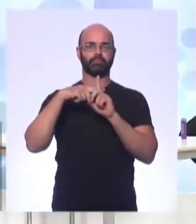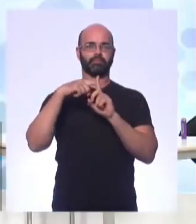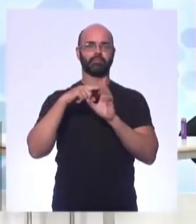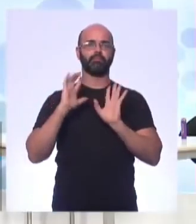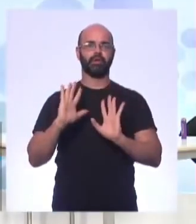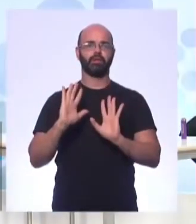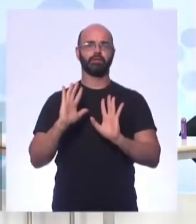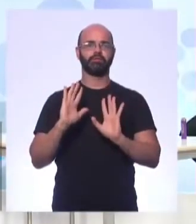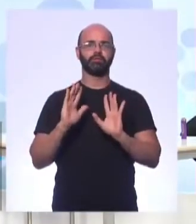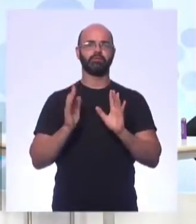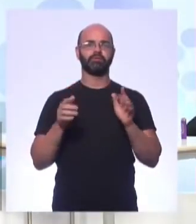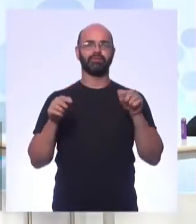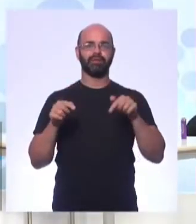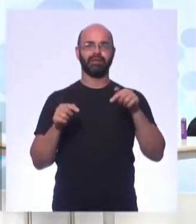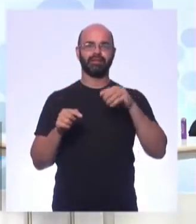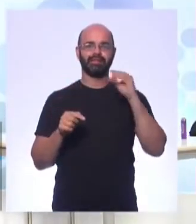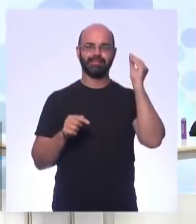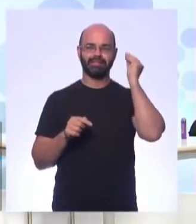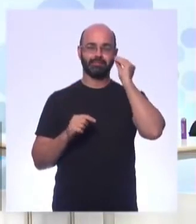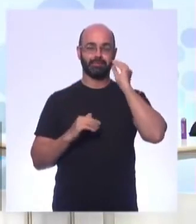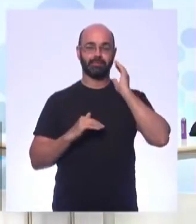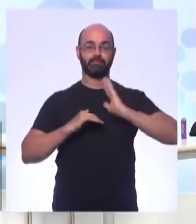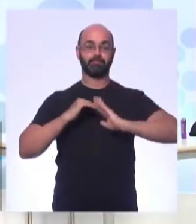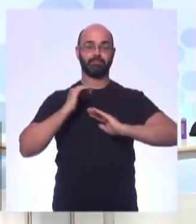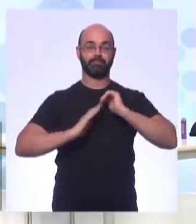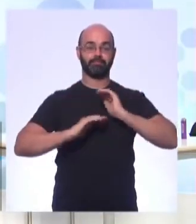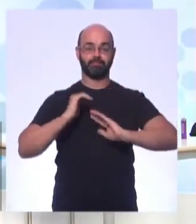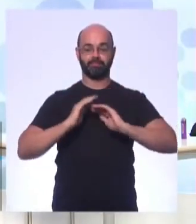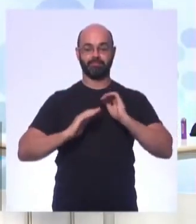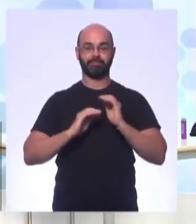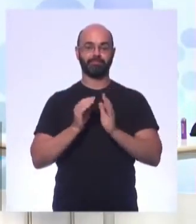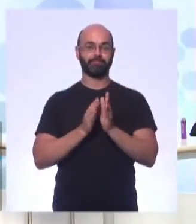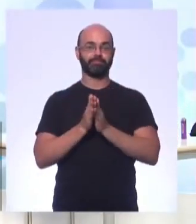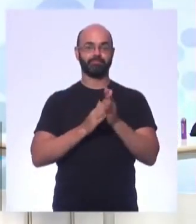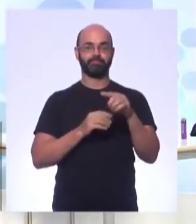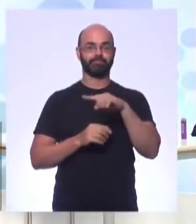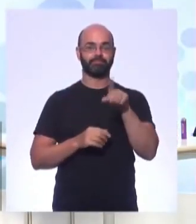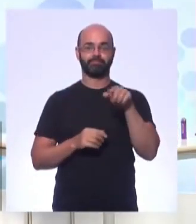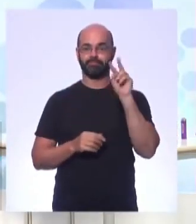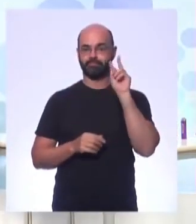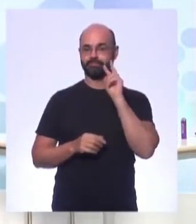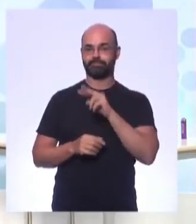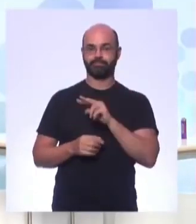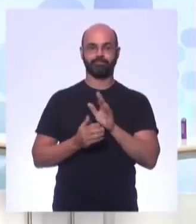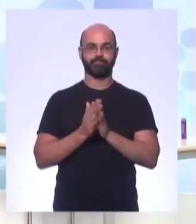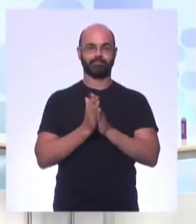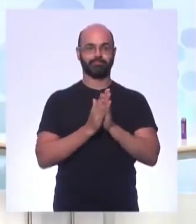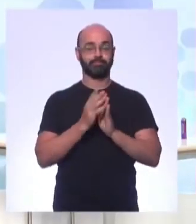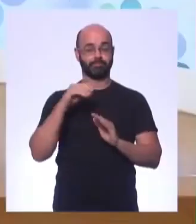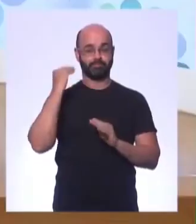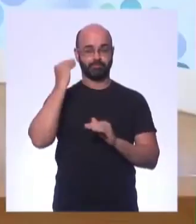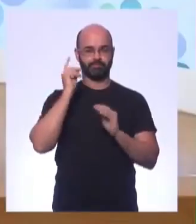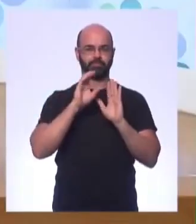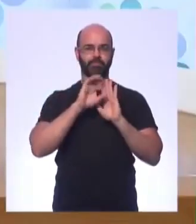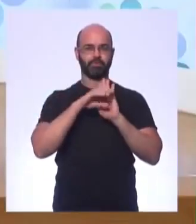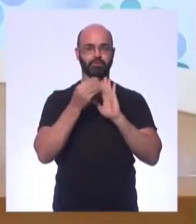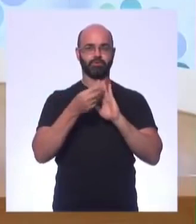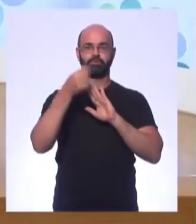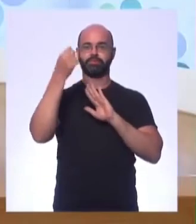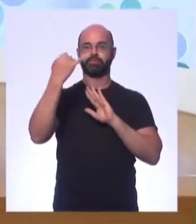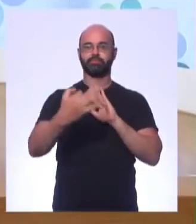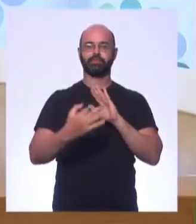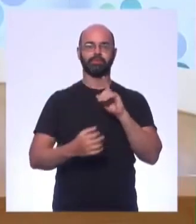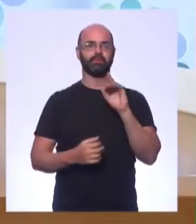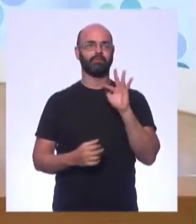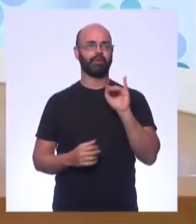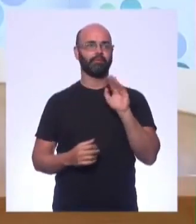um experimento aqui na prática com vocês, certo? Com um experimento a gente vai falando os conceitos para vocês. Vou pedir pro Fábio